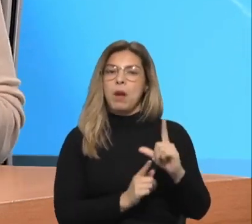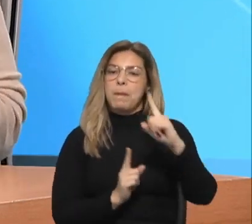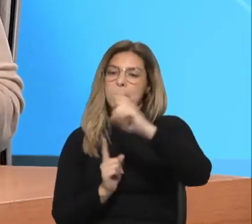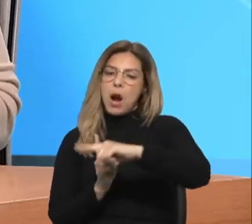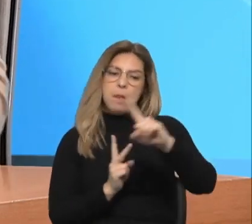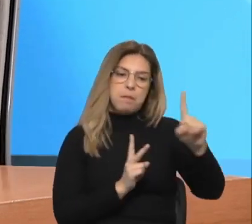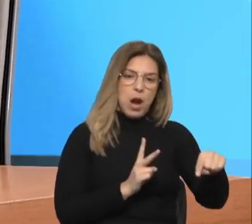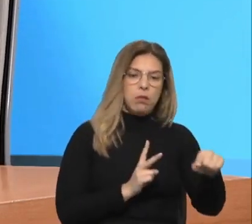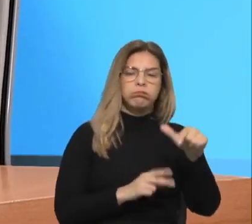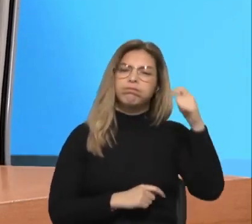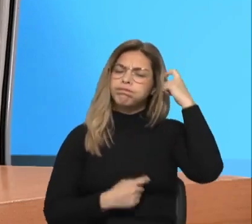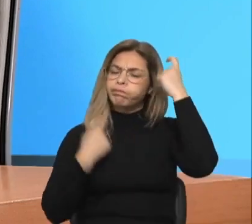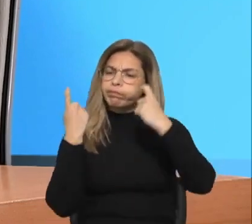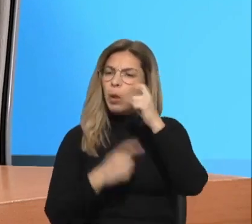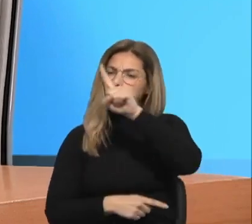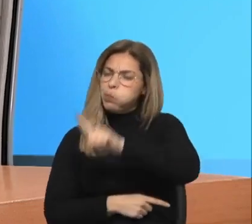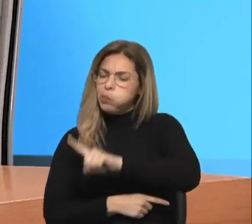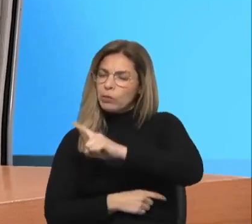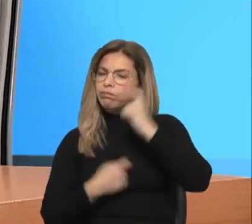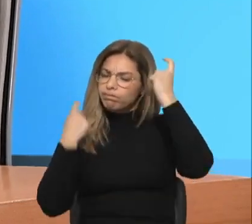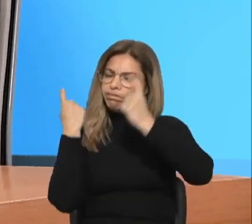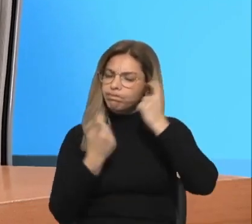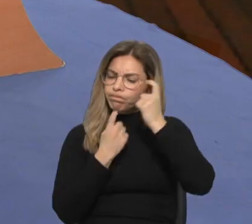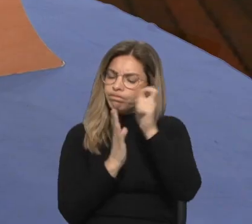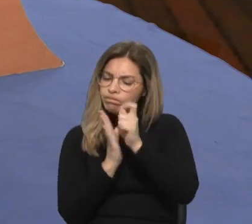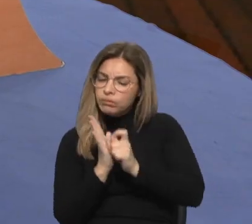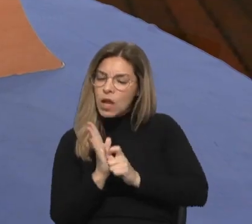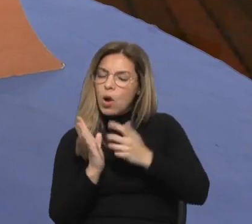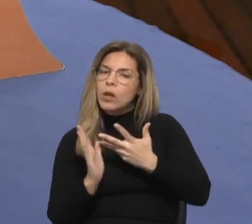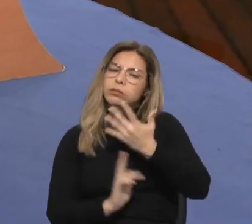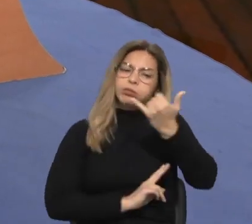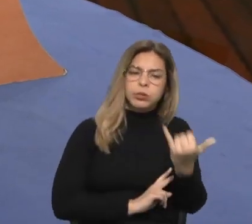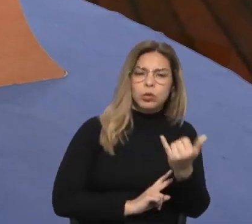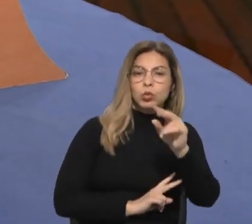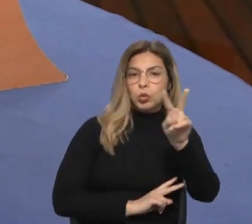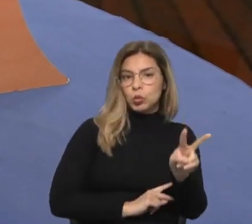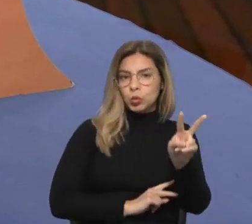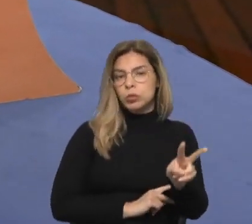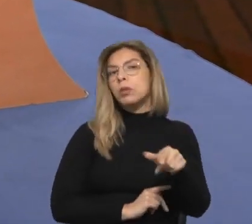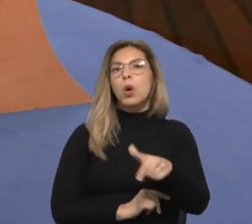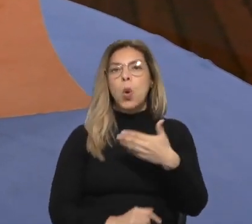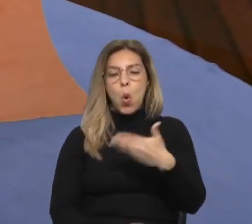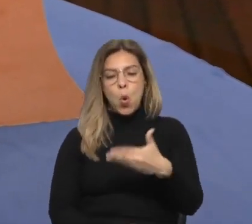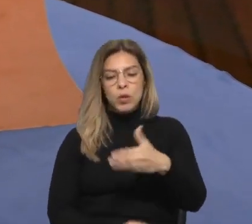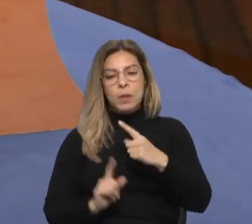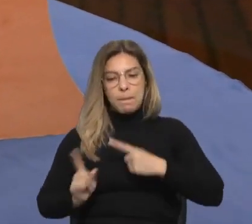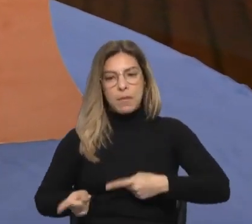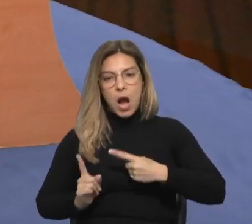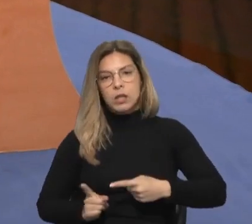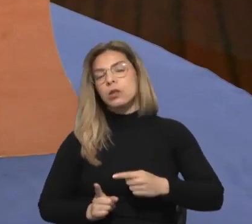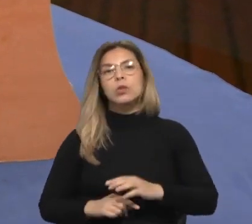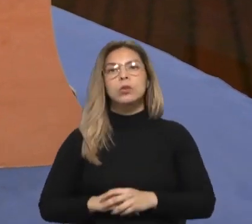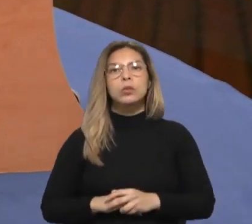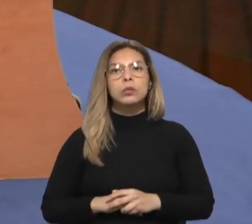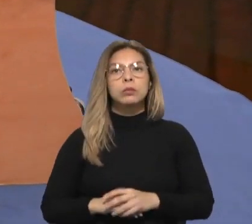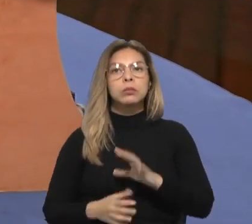fez maturar o processo da primeira sessão para a segunda. E eis agora que, no próprio dia 11 de março, em pleno estado de debilidade e internado